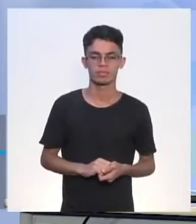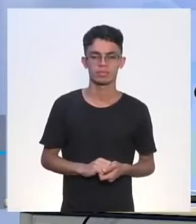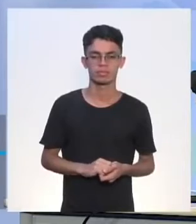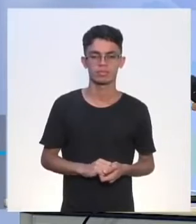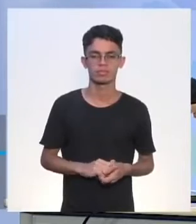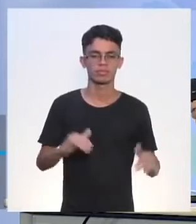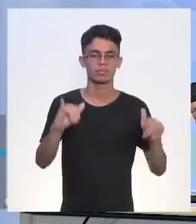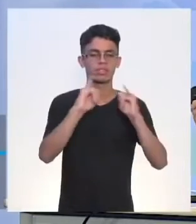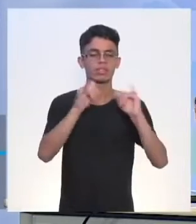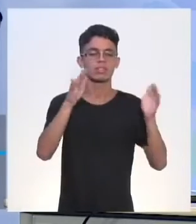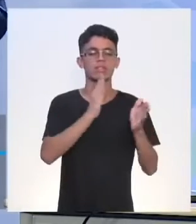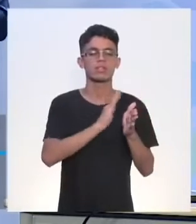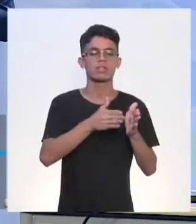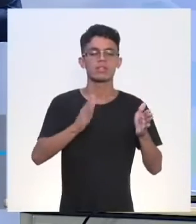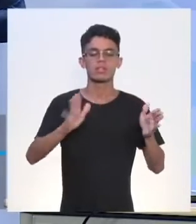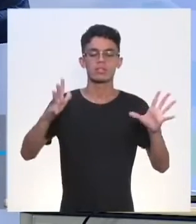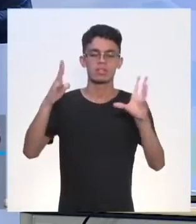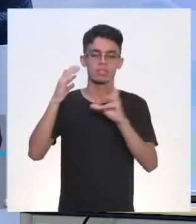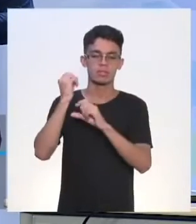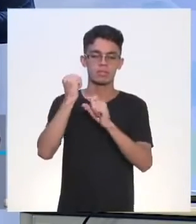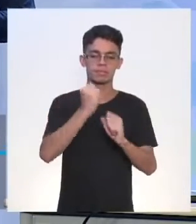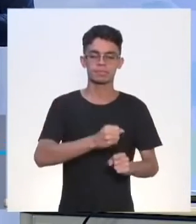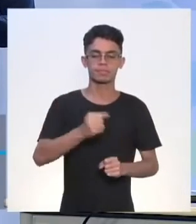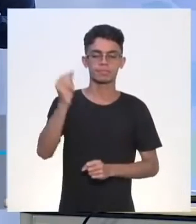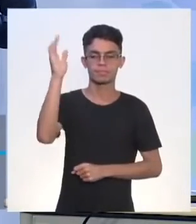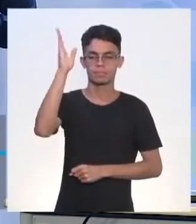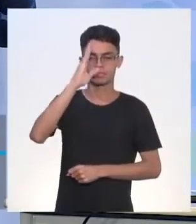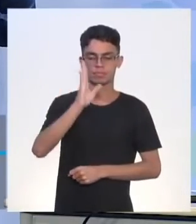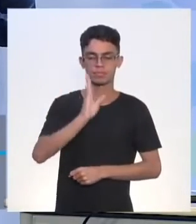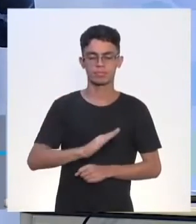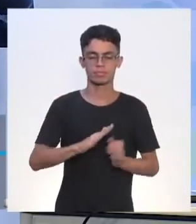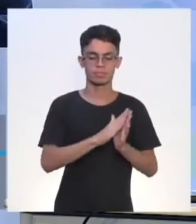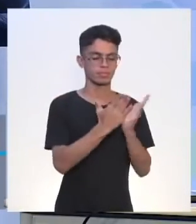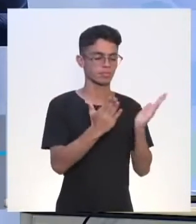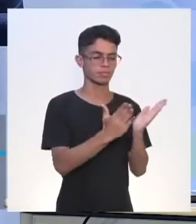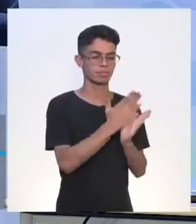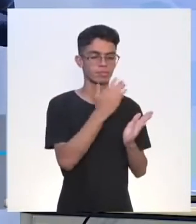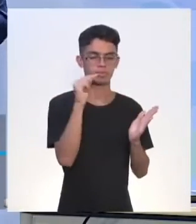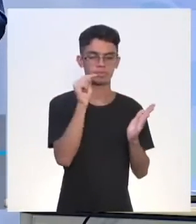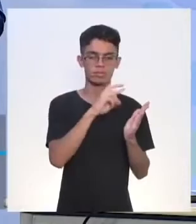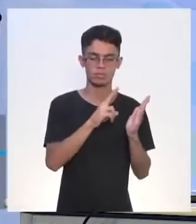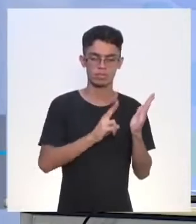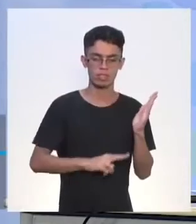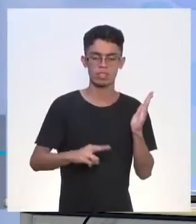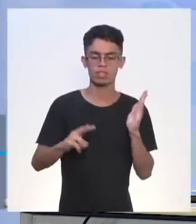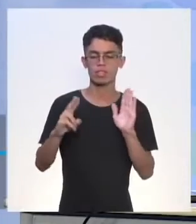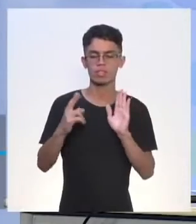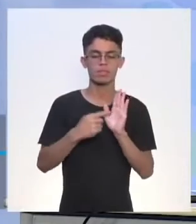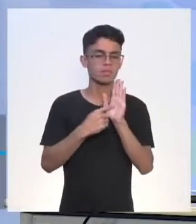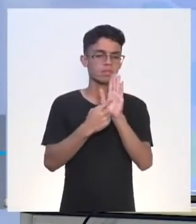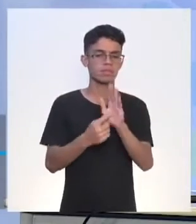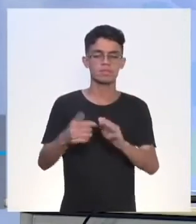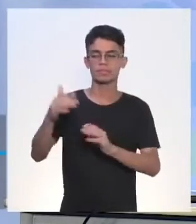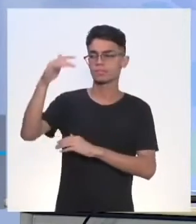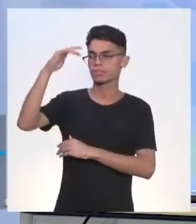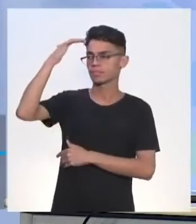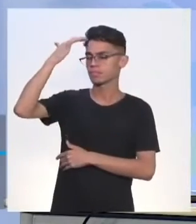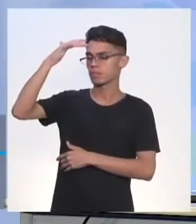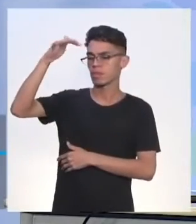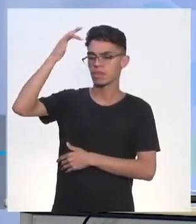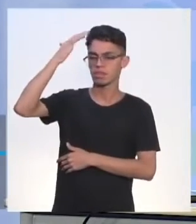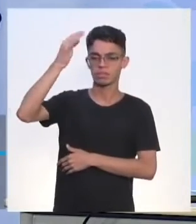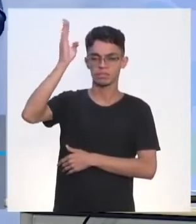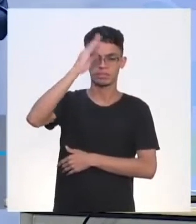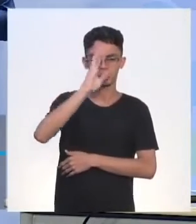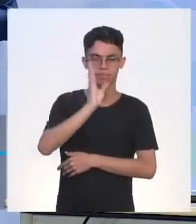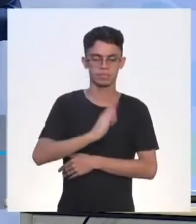fala sobre o processo da proclamação da República do Brasil. Eu já li um livro do José Murilo de Carvalho, que vai tratar aí do imaginário brasileiro,